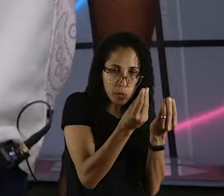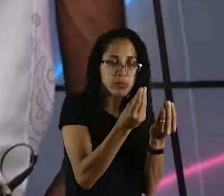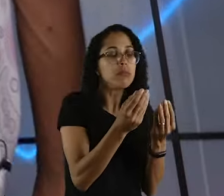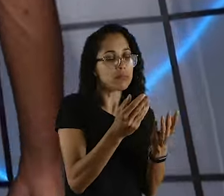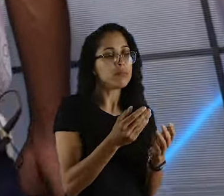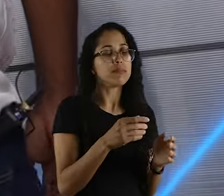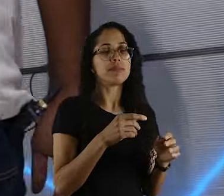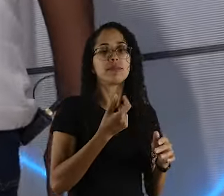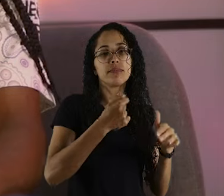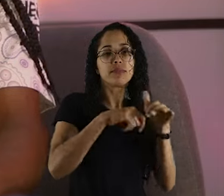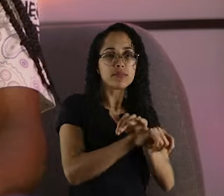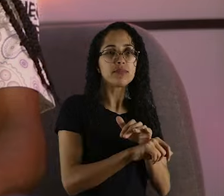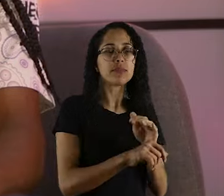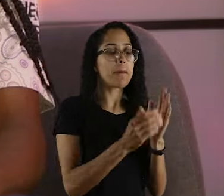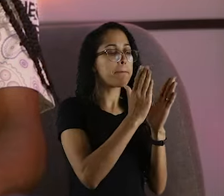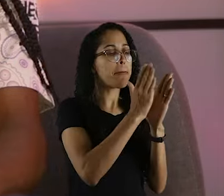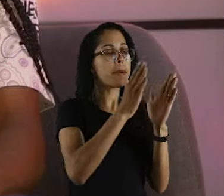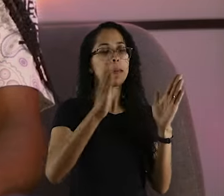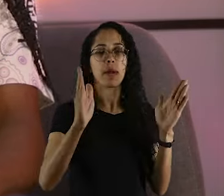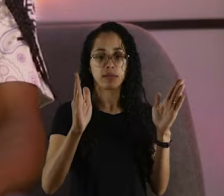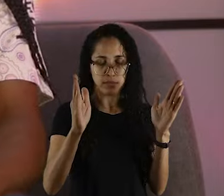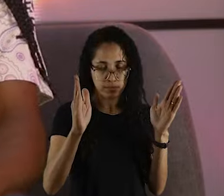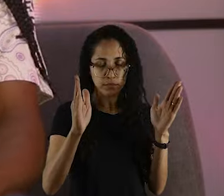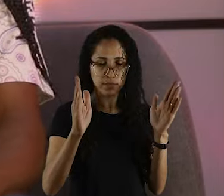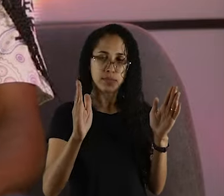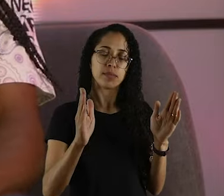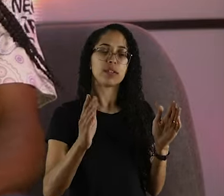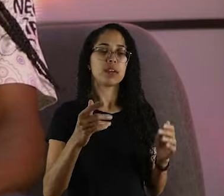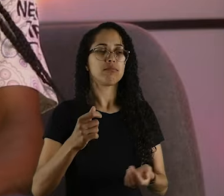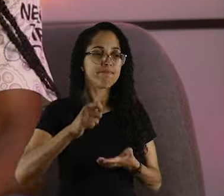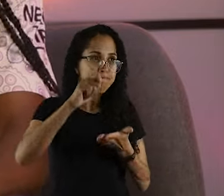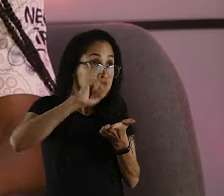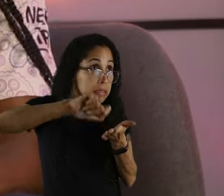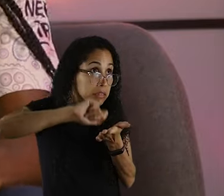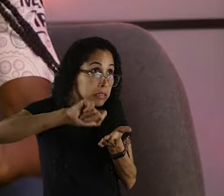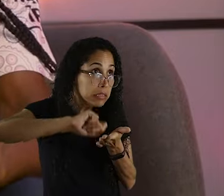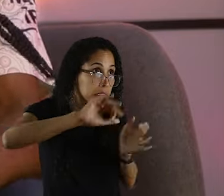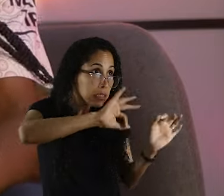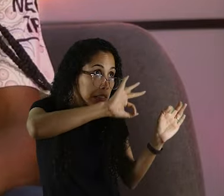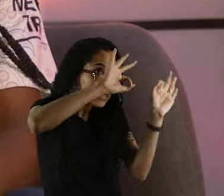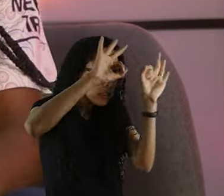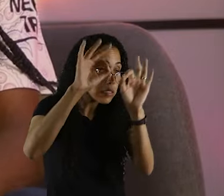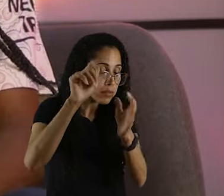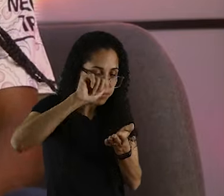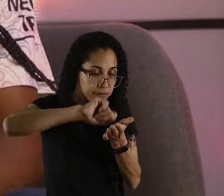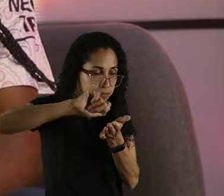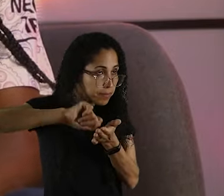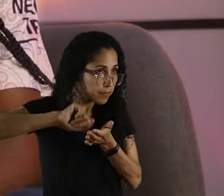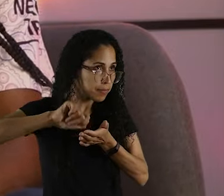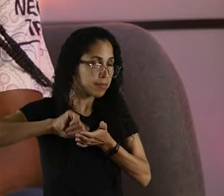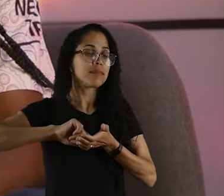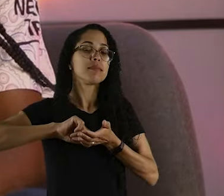investe, me mostrava um passo a passo. Peguei o caderninho, Vamos anotar.